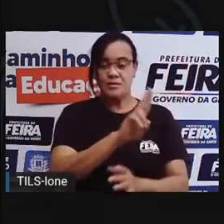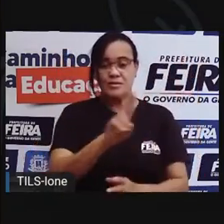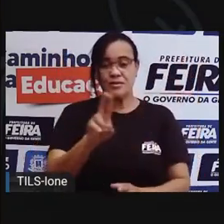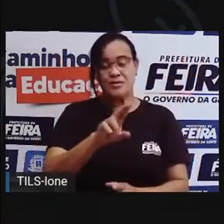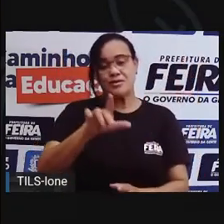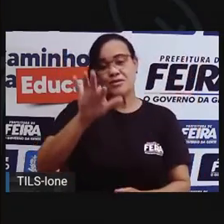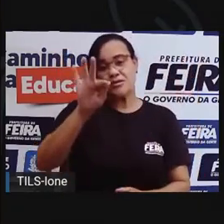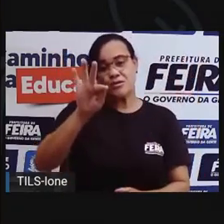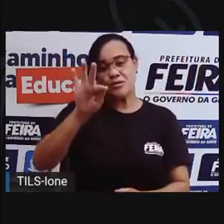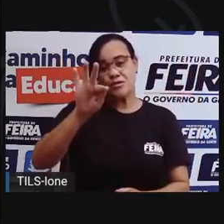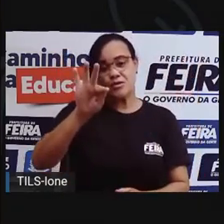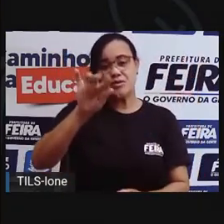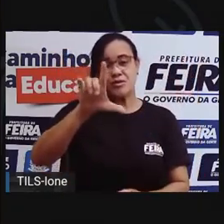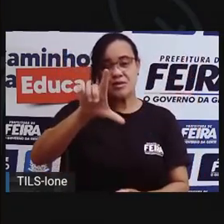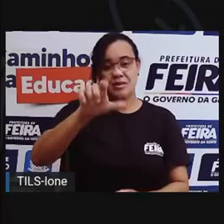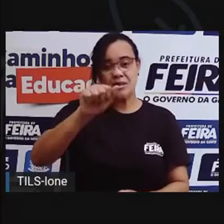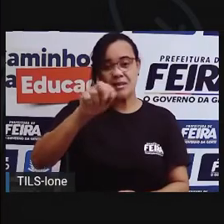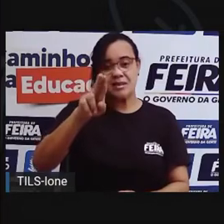Olha a minha flauta.